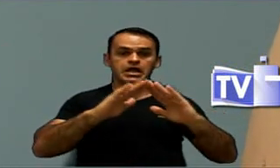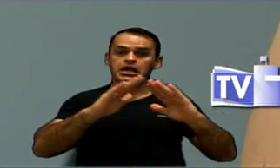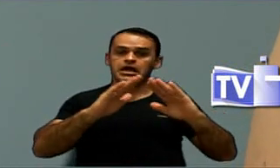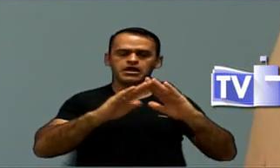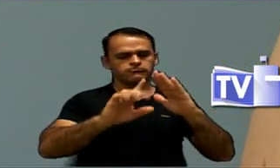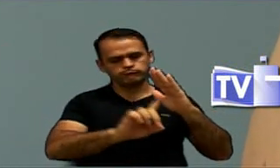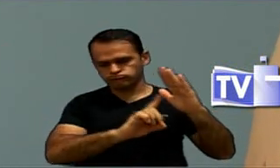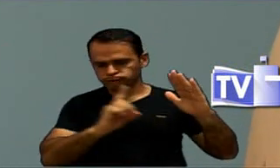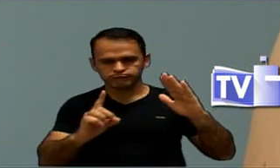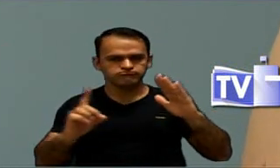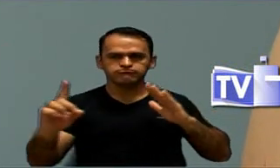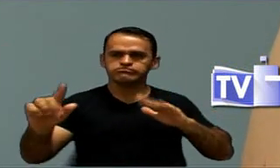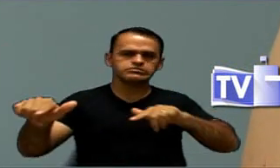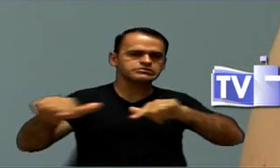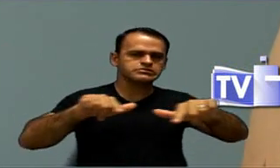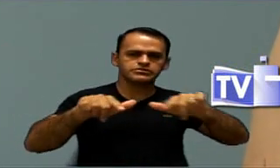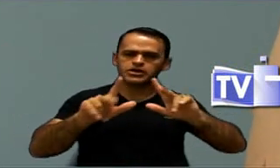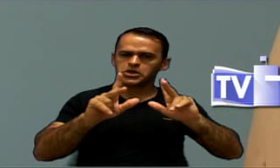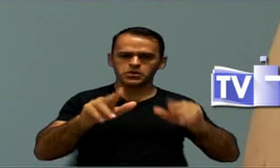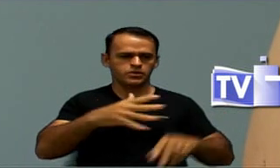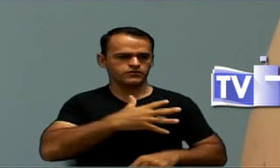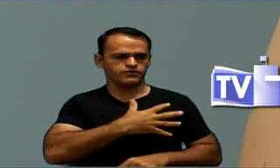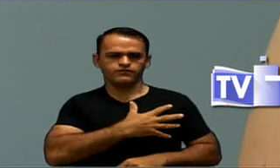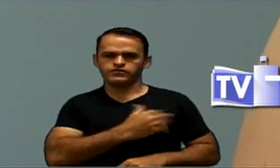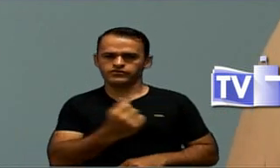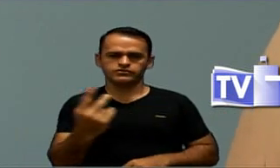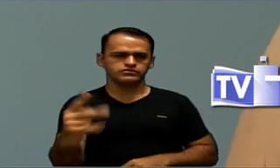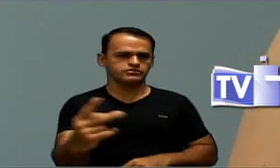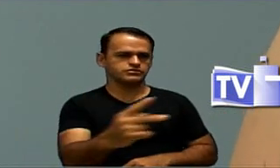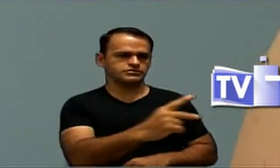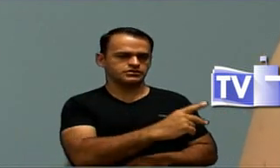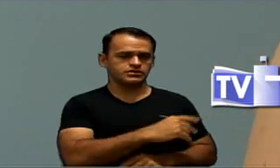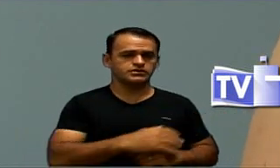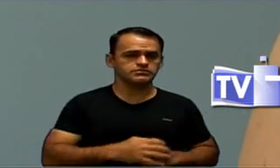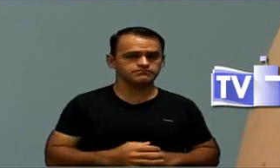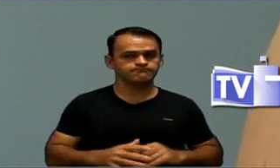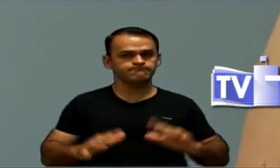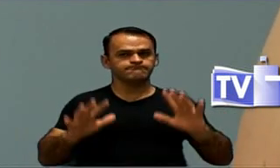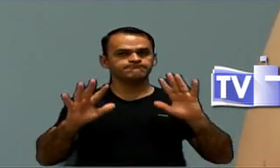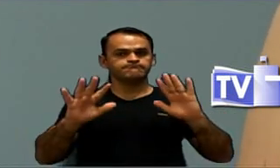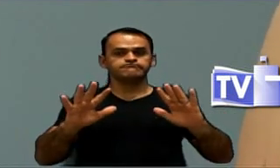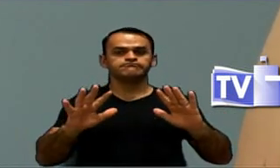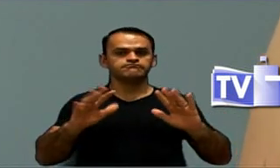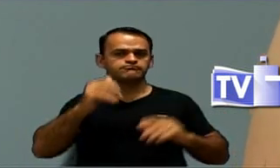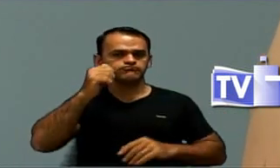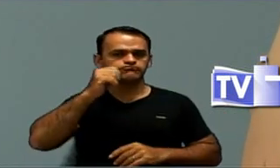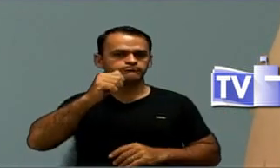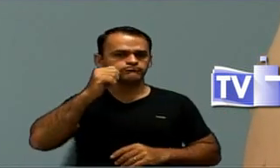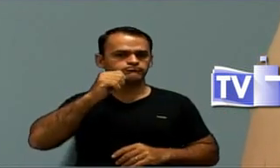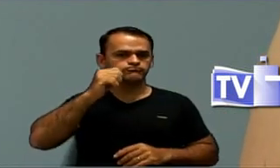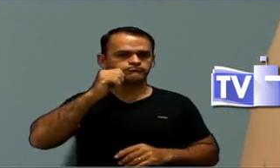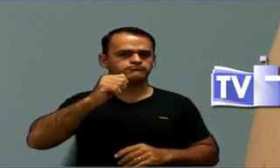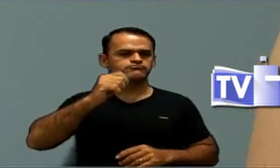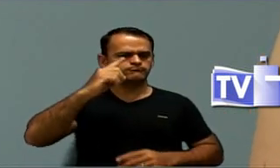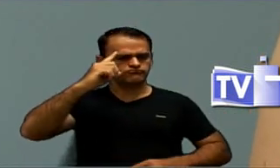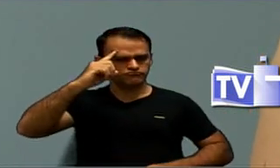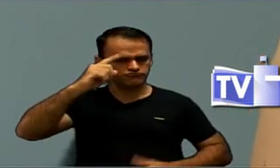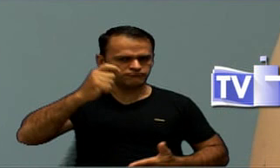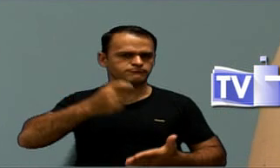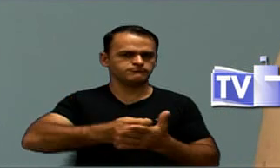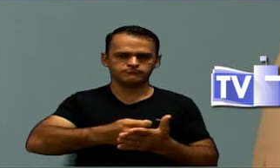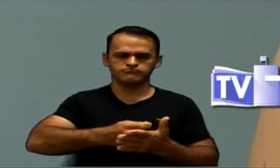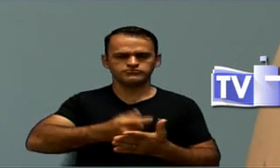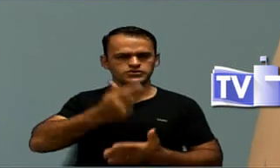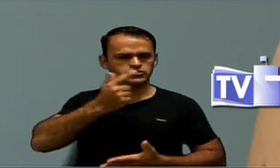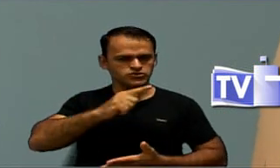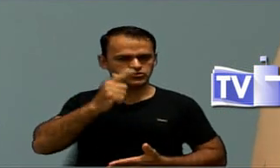trabalhar, assim como seus filhos também vão acabar trabalhando. Mas, principalmente, esse momento que a mulher ela vai tomar a esfera do